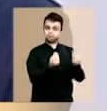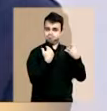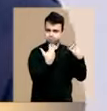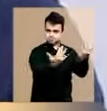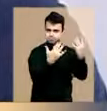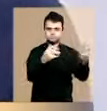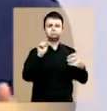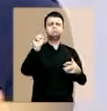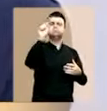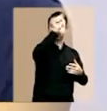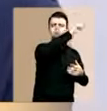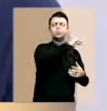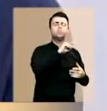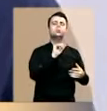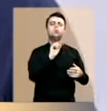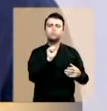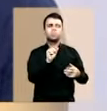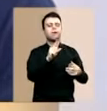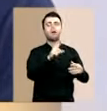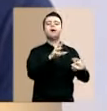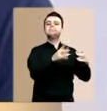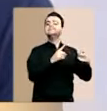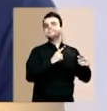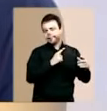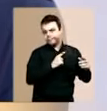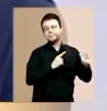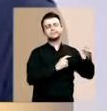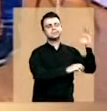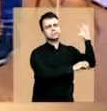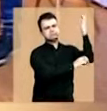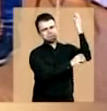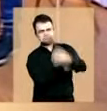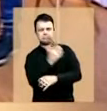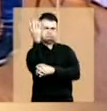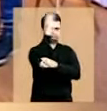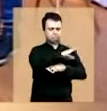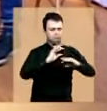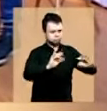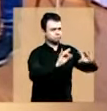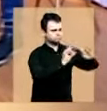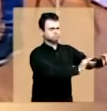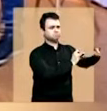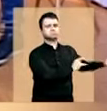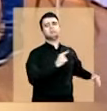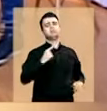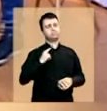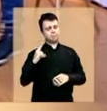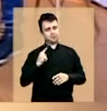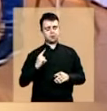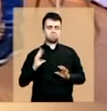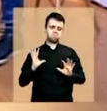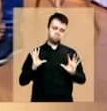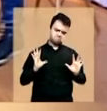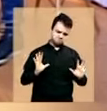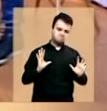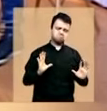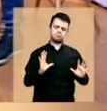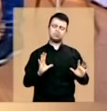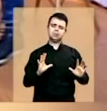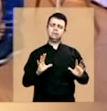orgânicas, são grandes monoculturas que desmataram grandes áreas. Não tem diversidade? Não tem diversidade alguma, né? Então, tudo